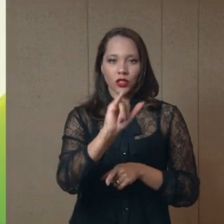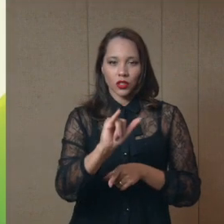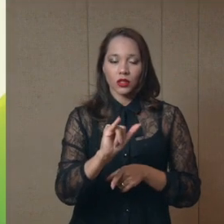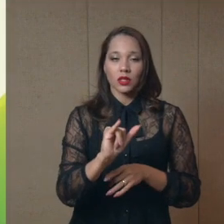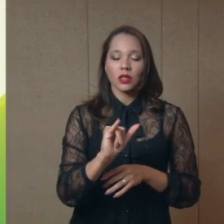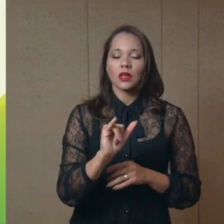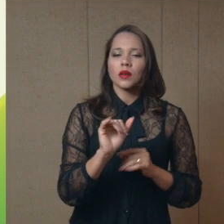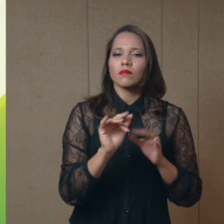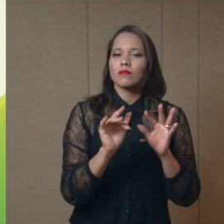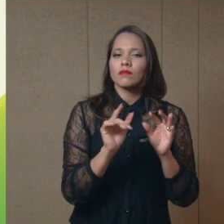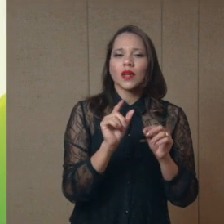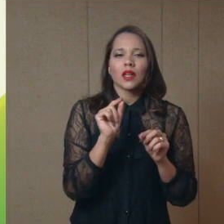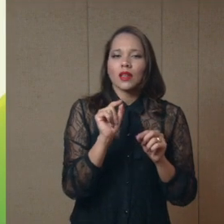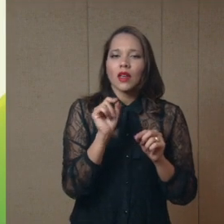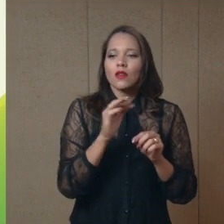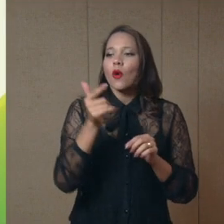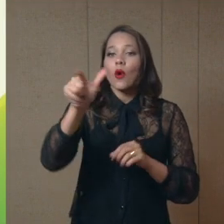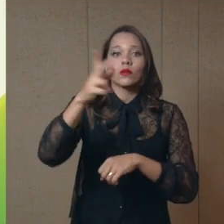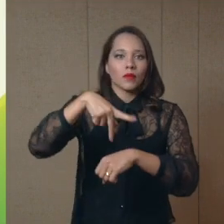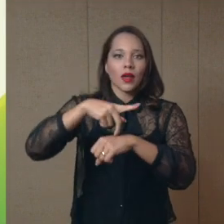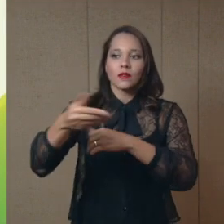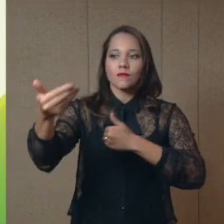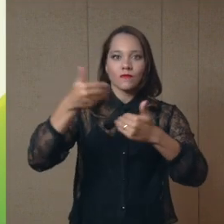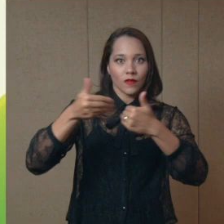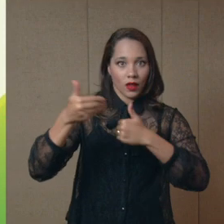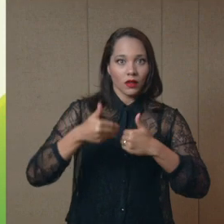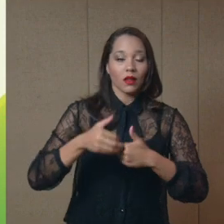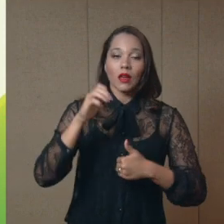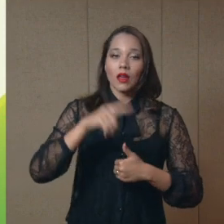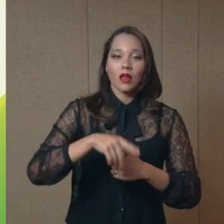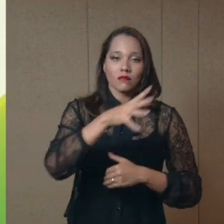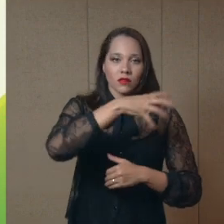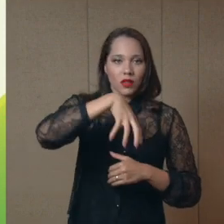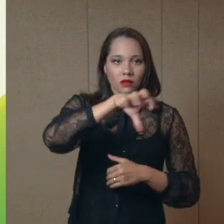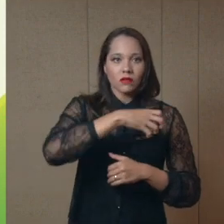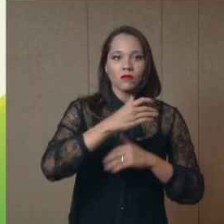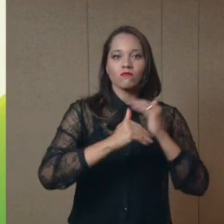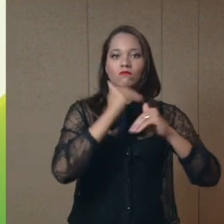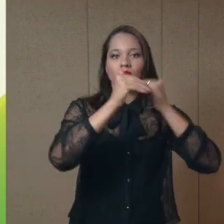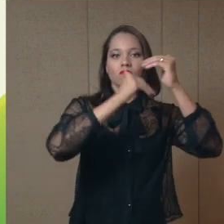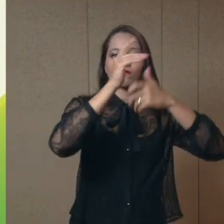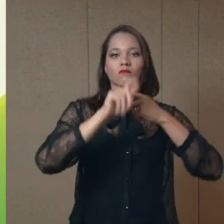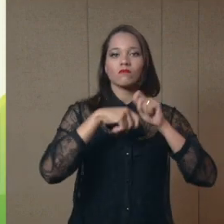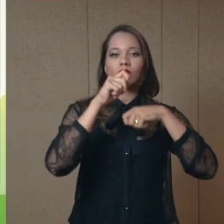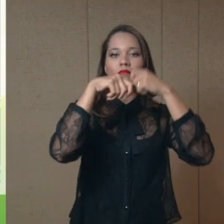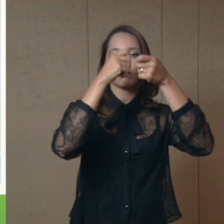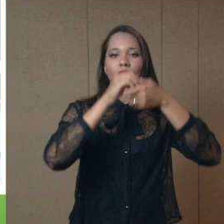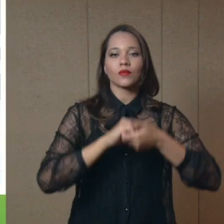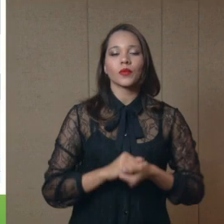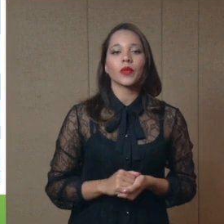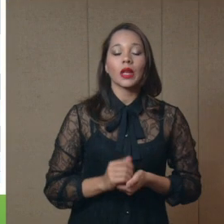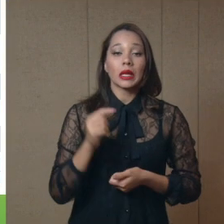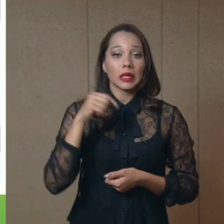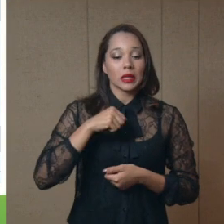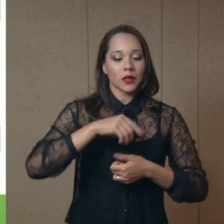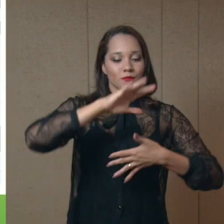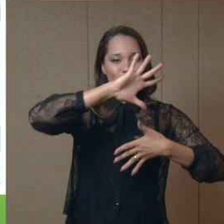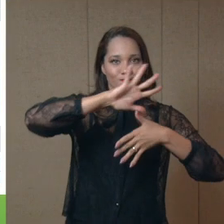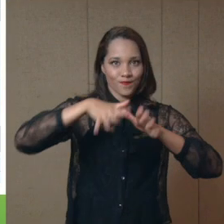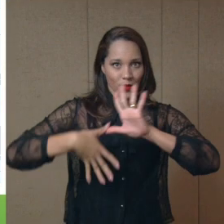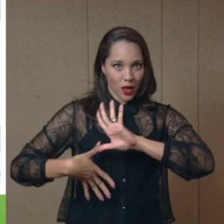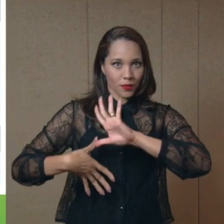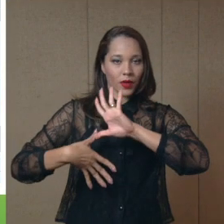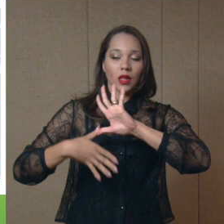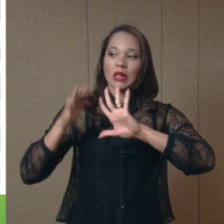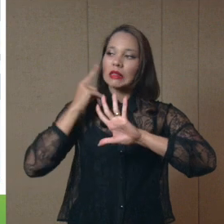pra quem é é de outros países são as regiões integradas de desenvolvimento econômico é que neste mapa ele